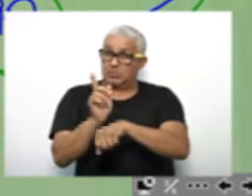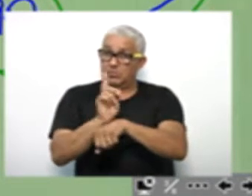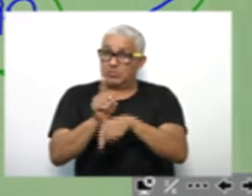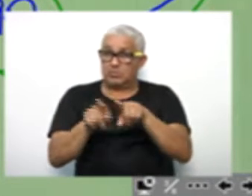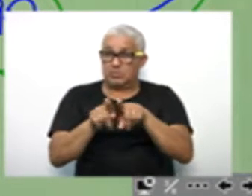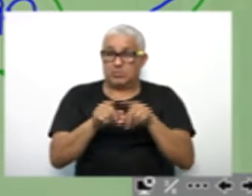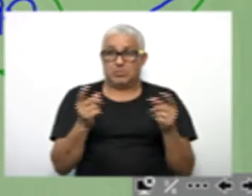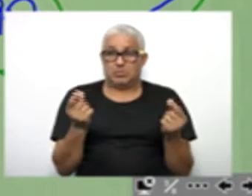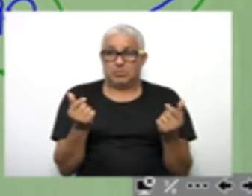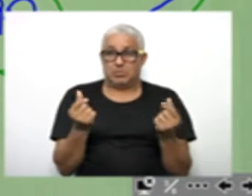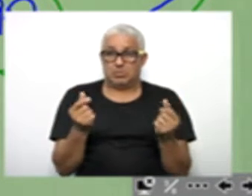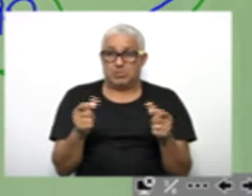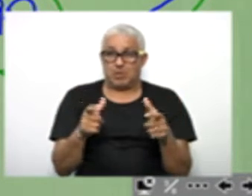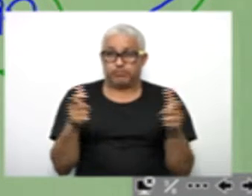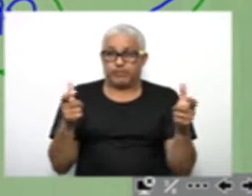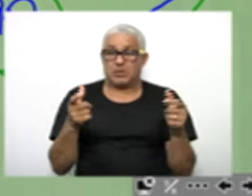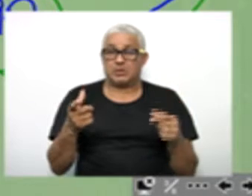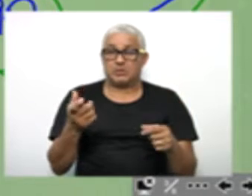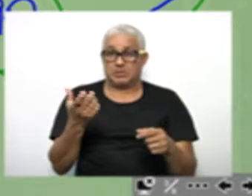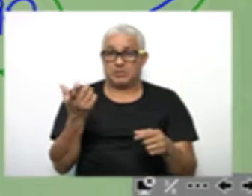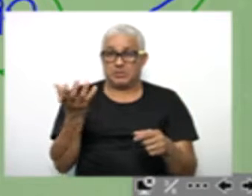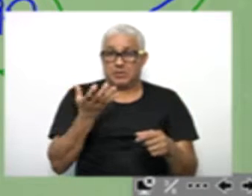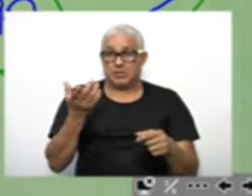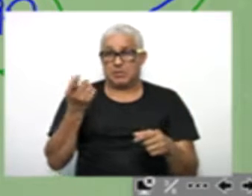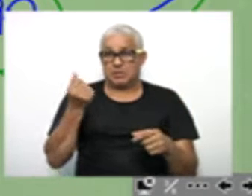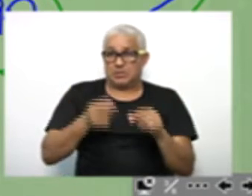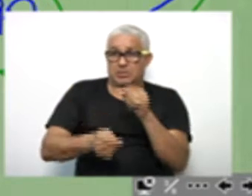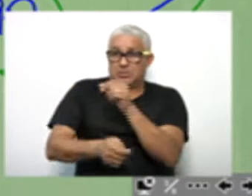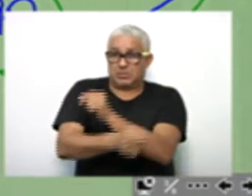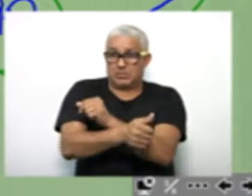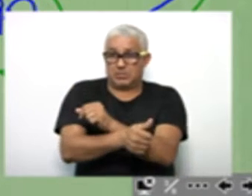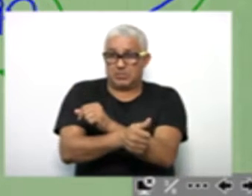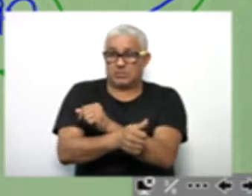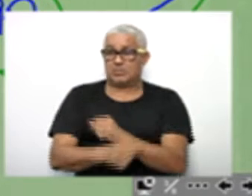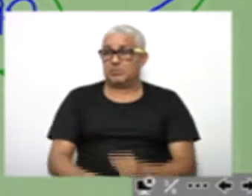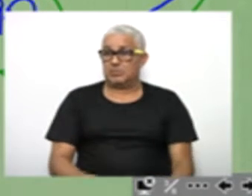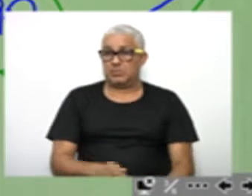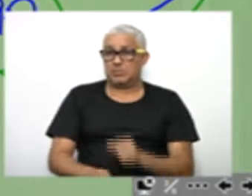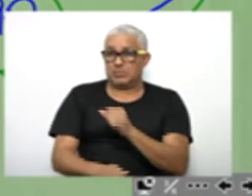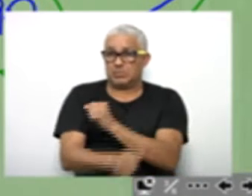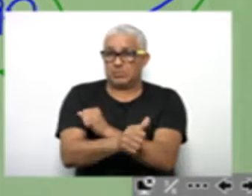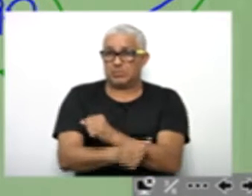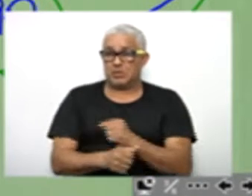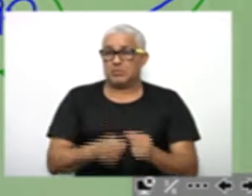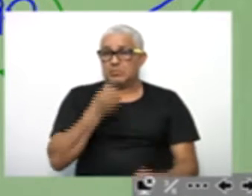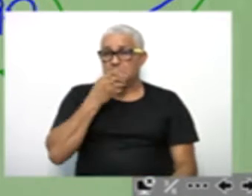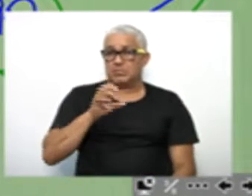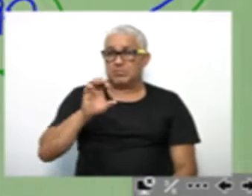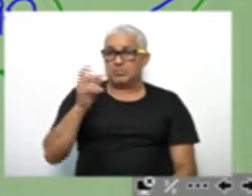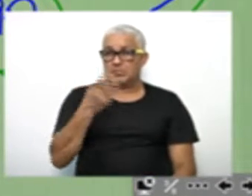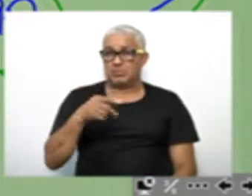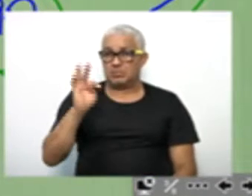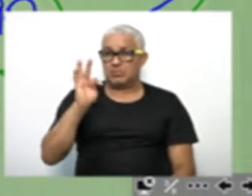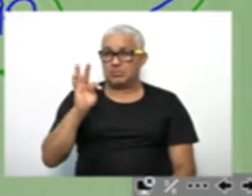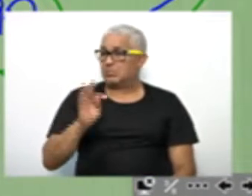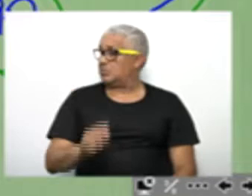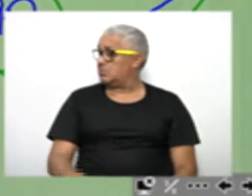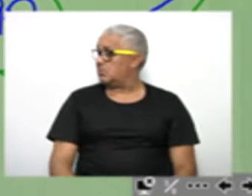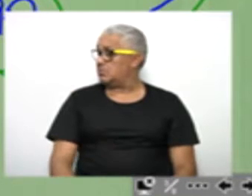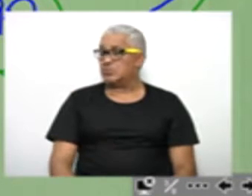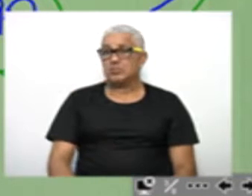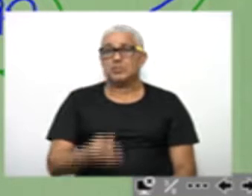de capital que você está investindo. Professor, tudo bem aí no chat, referente a essa primeira